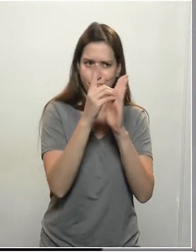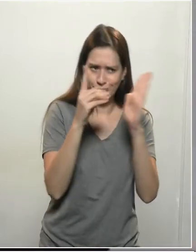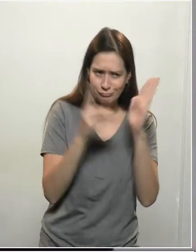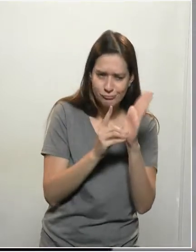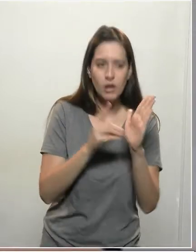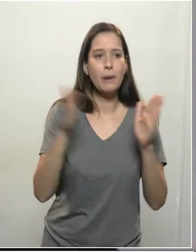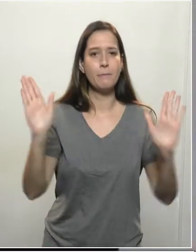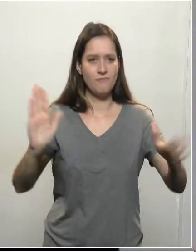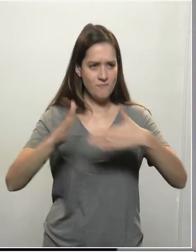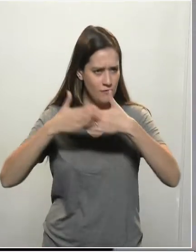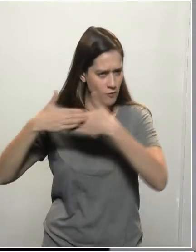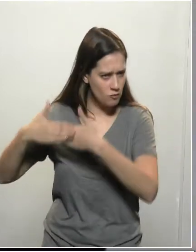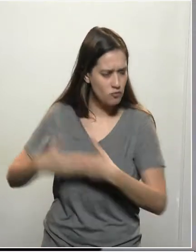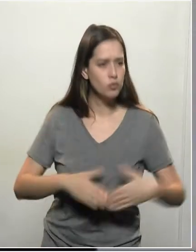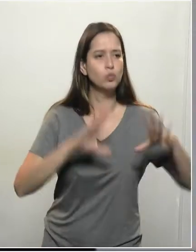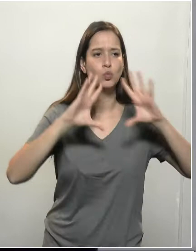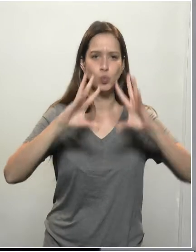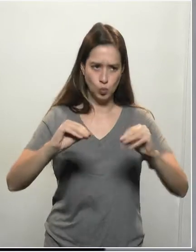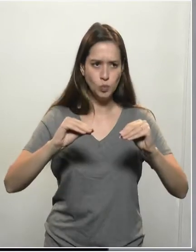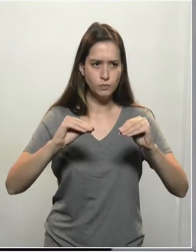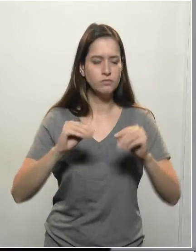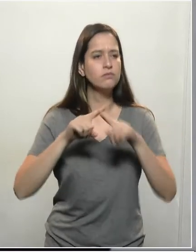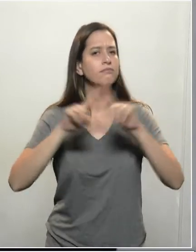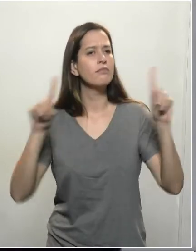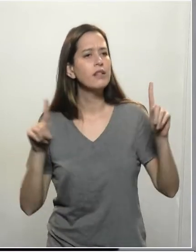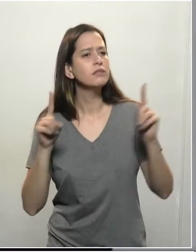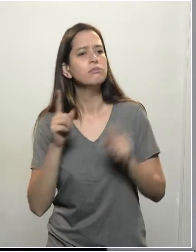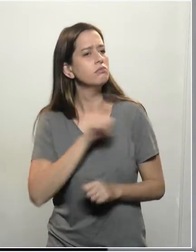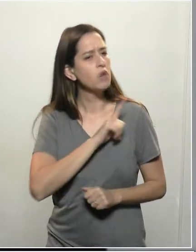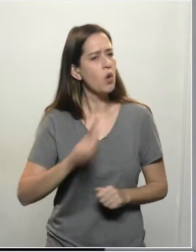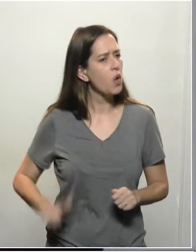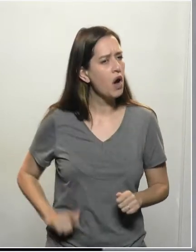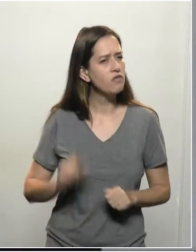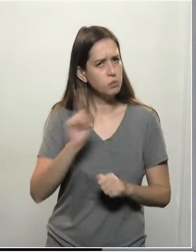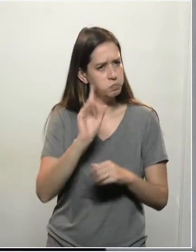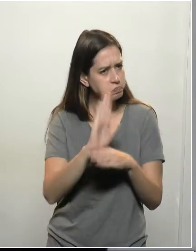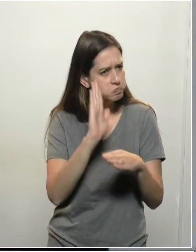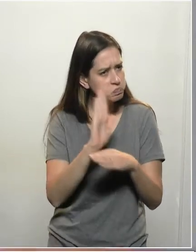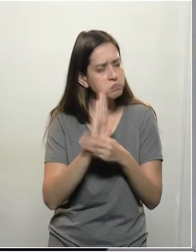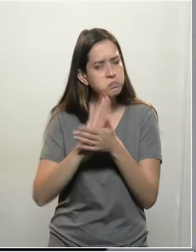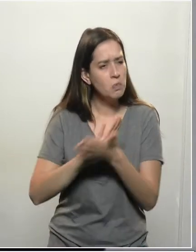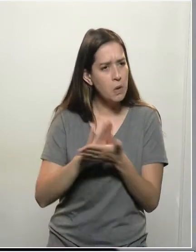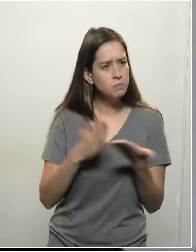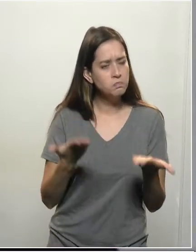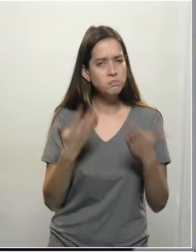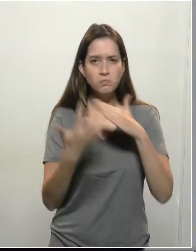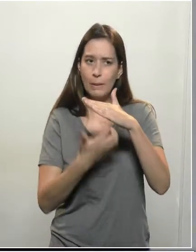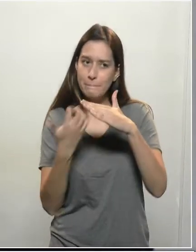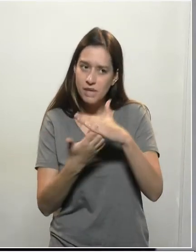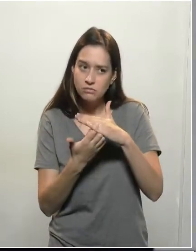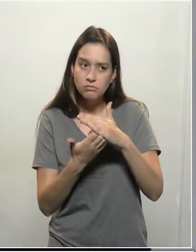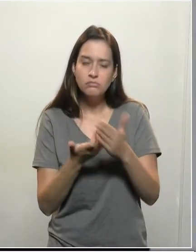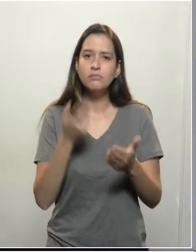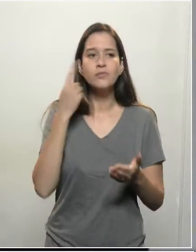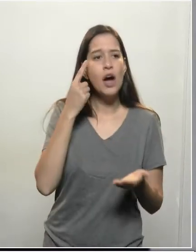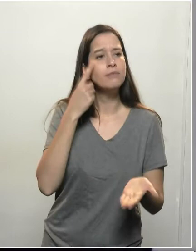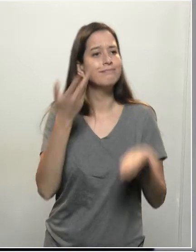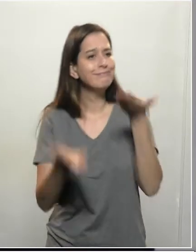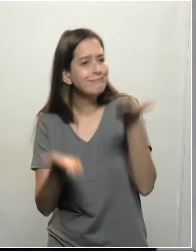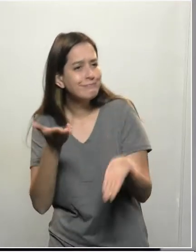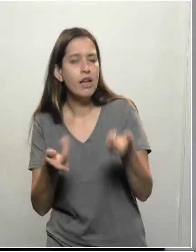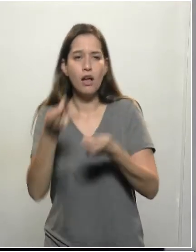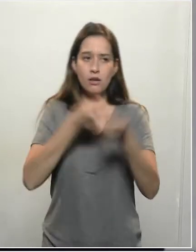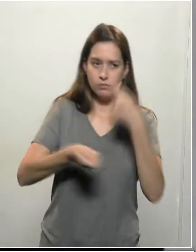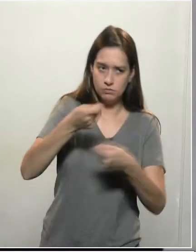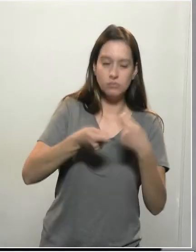decreto, sem dar as condições para as pessoas ficarem em casa e para as empresas se manterem com equilíbrio financeiro e sustentarem seus compromissos.